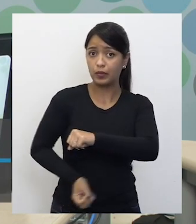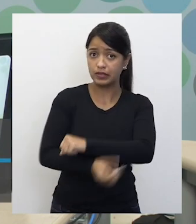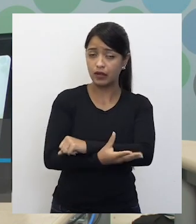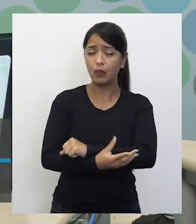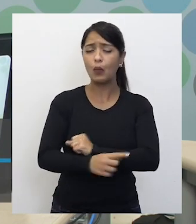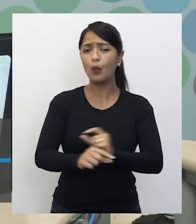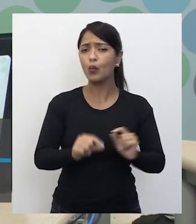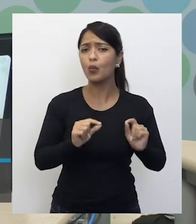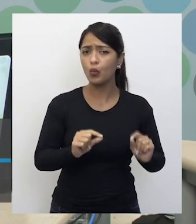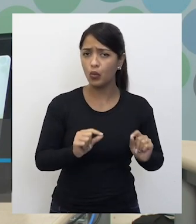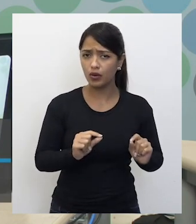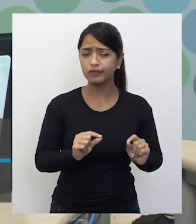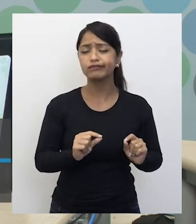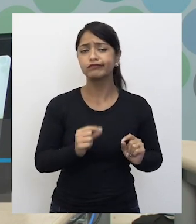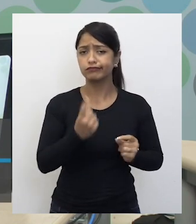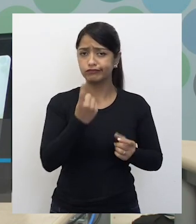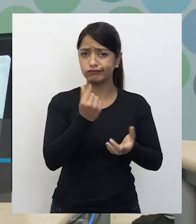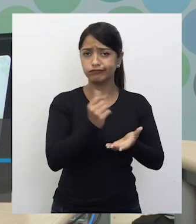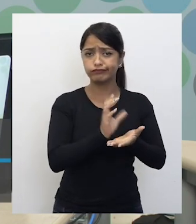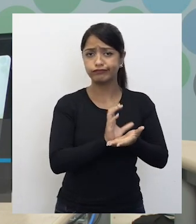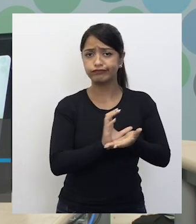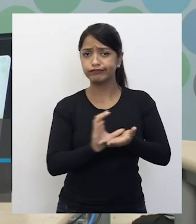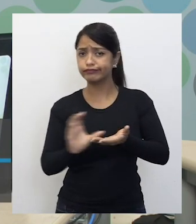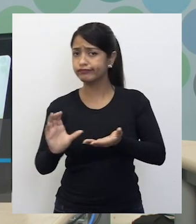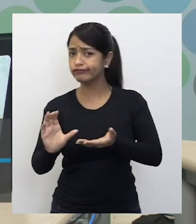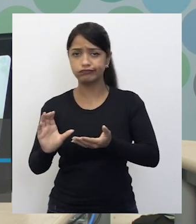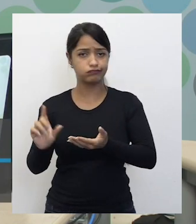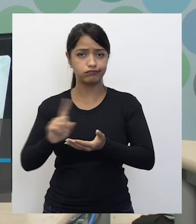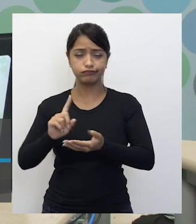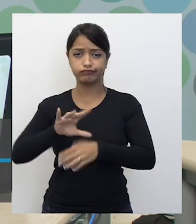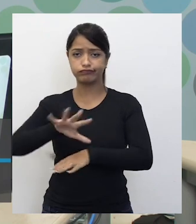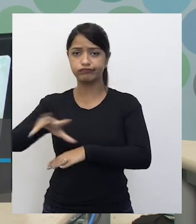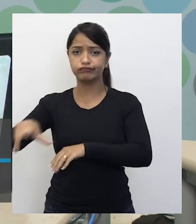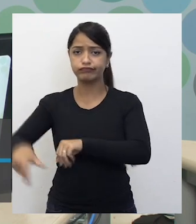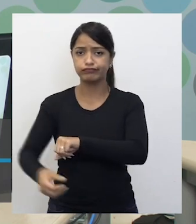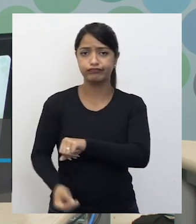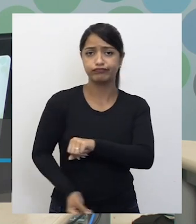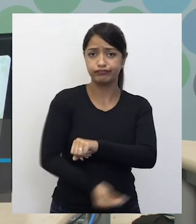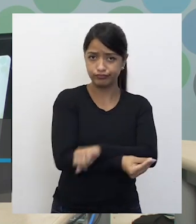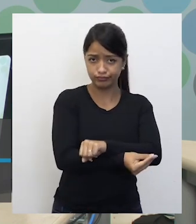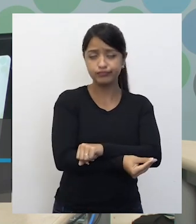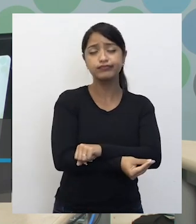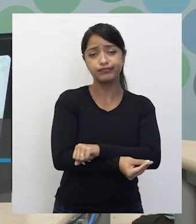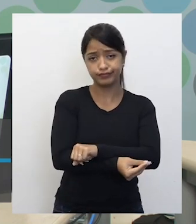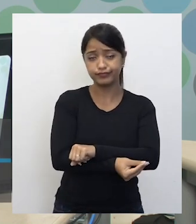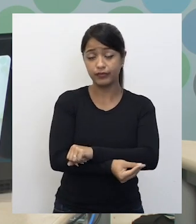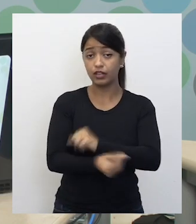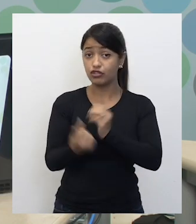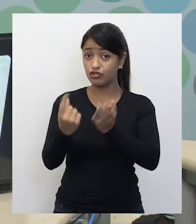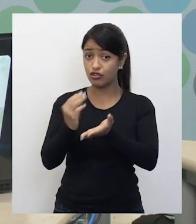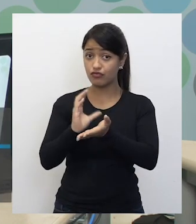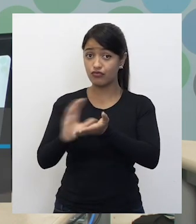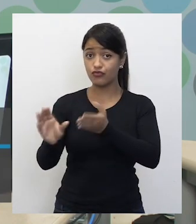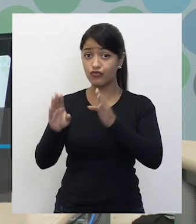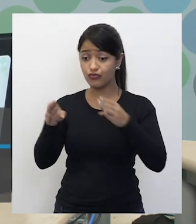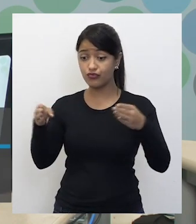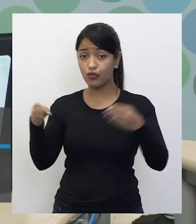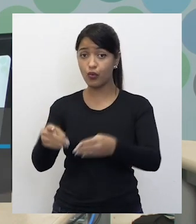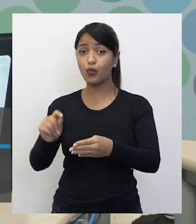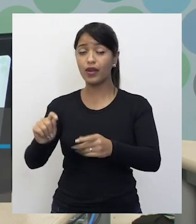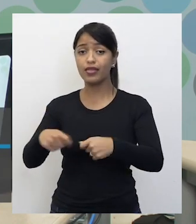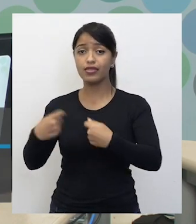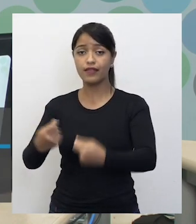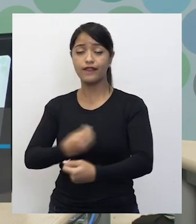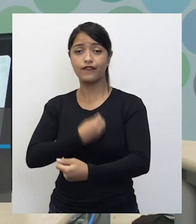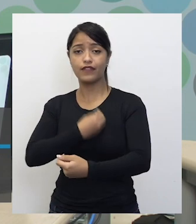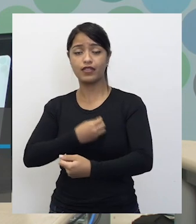desvio de montante que seria destinado a itens que provavelmente iria melhorar aí a qualidade de